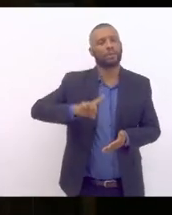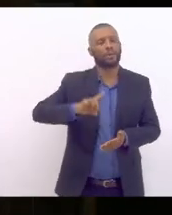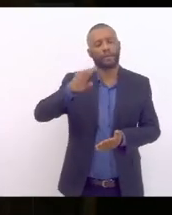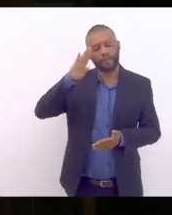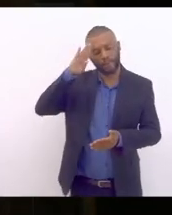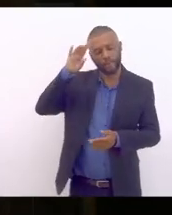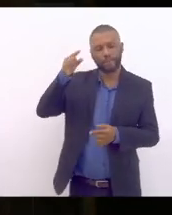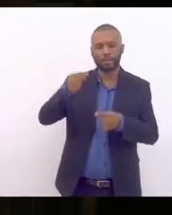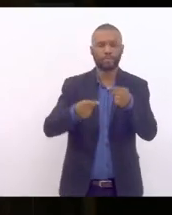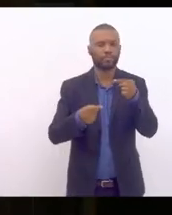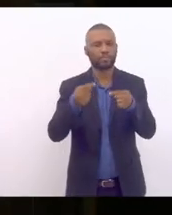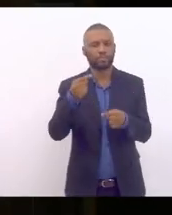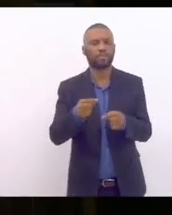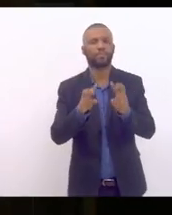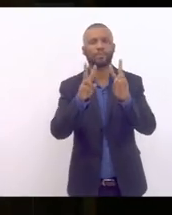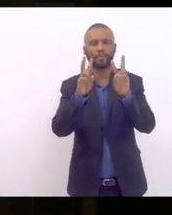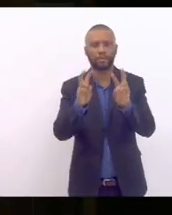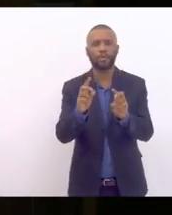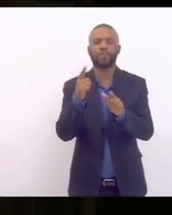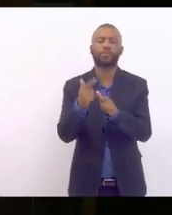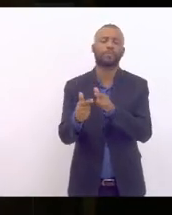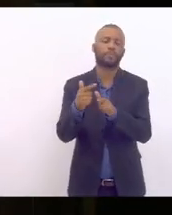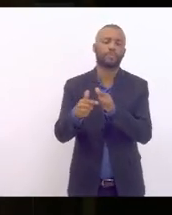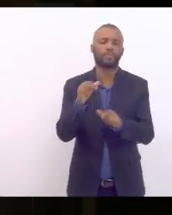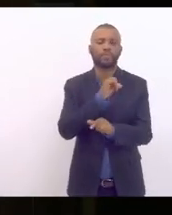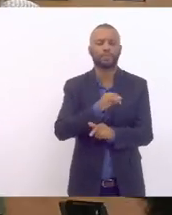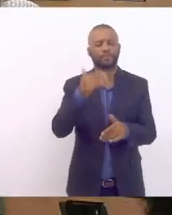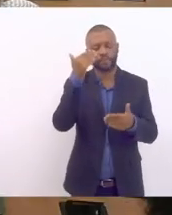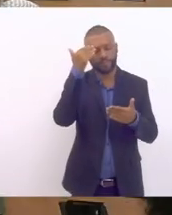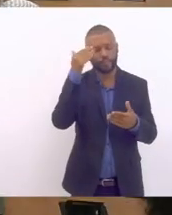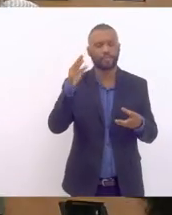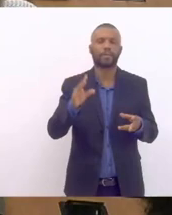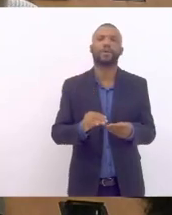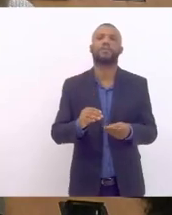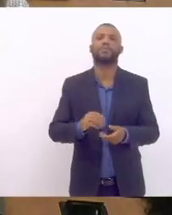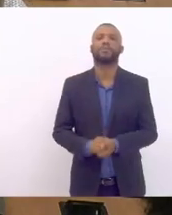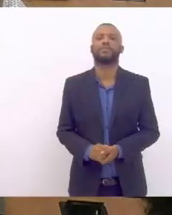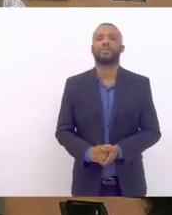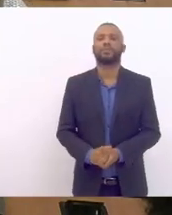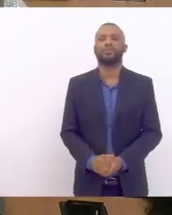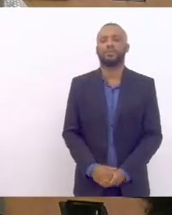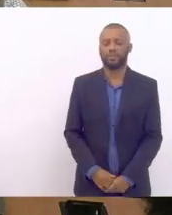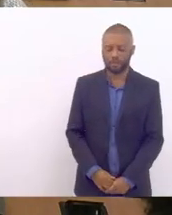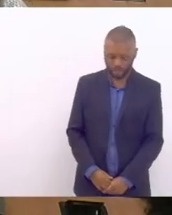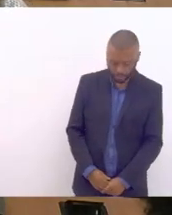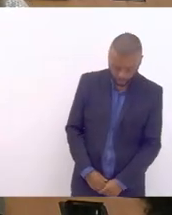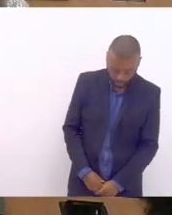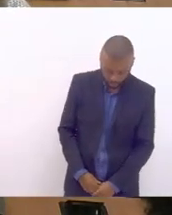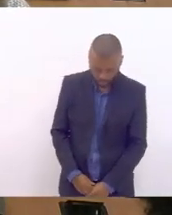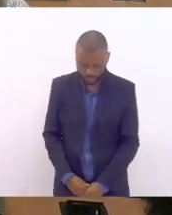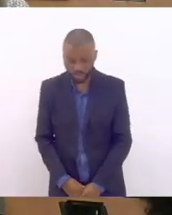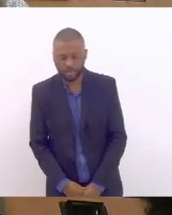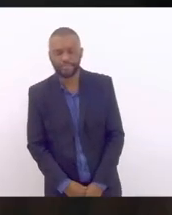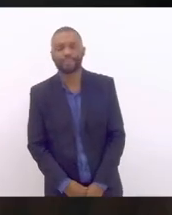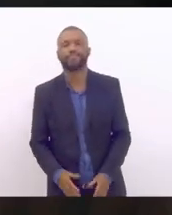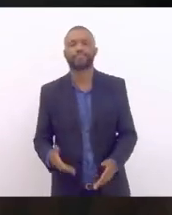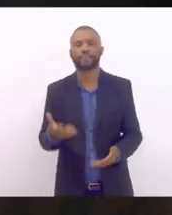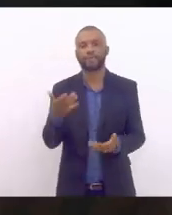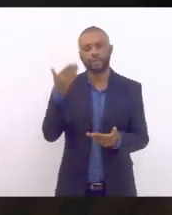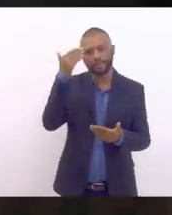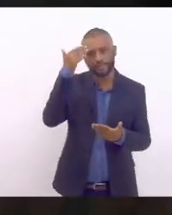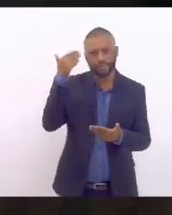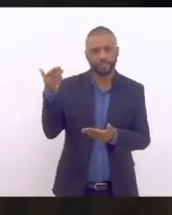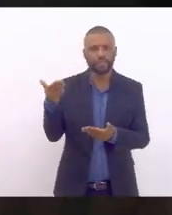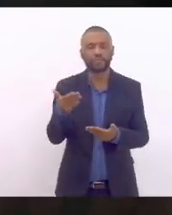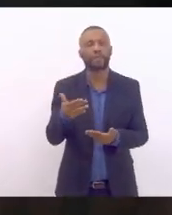centralidade da discussão dos problemas do Estado do Rio de Janeiro tá ligado lote eu queria chamar